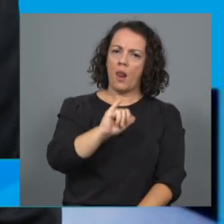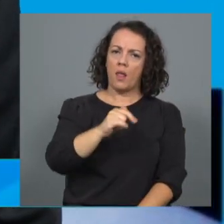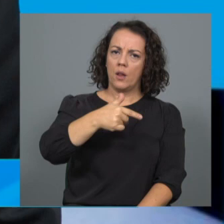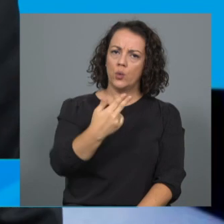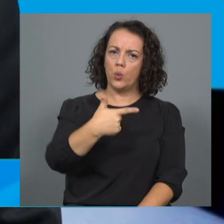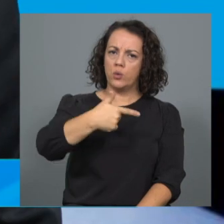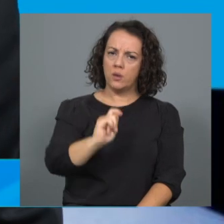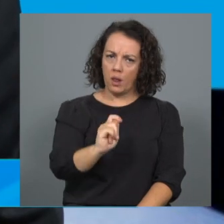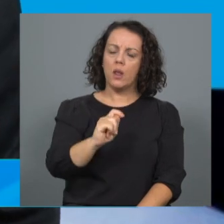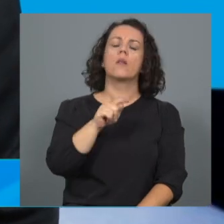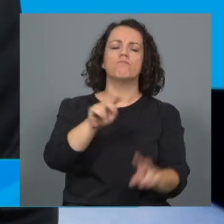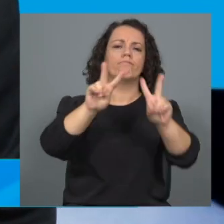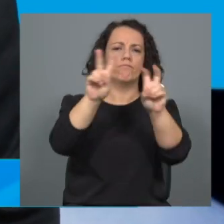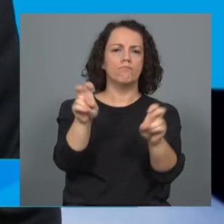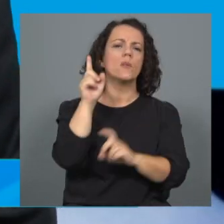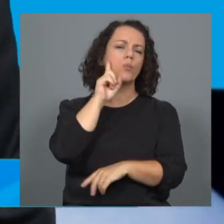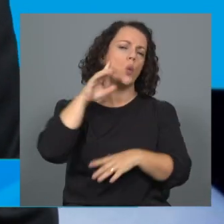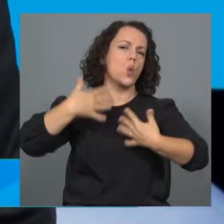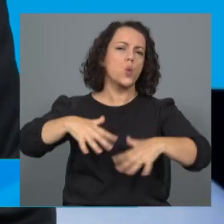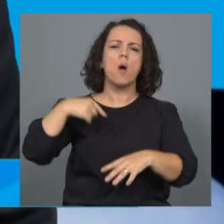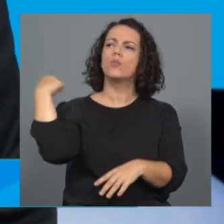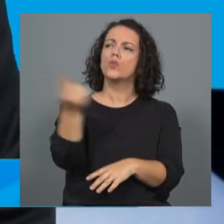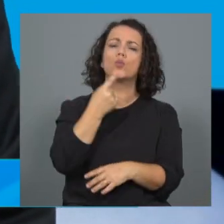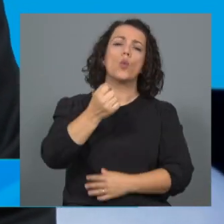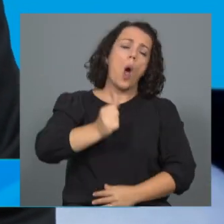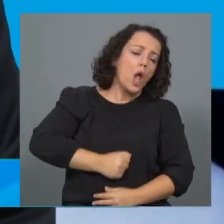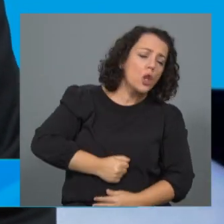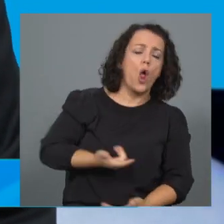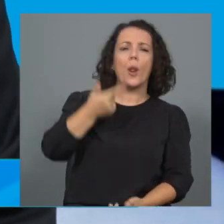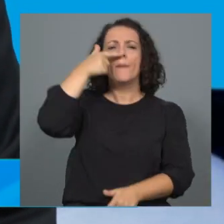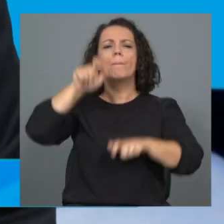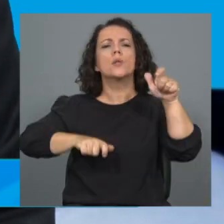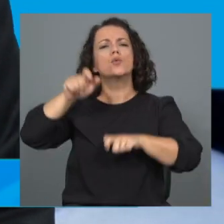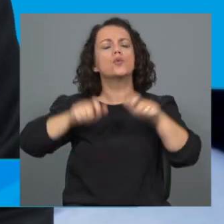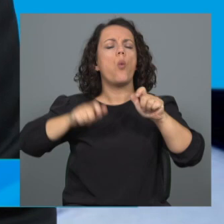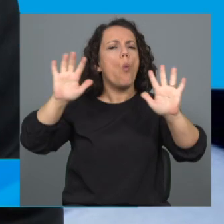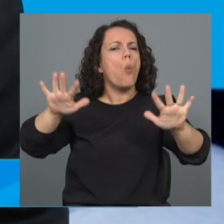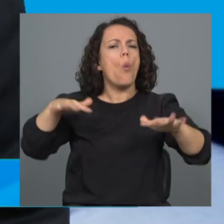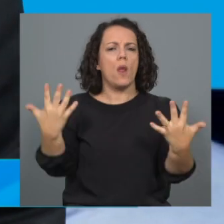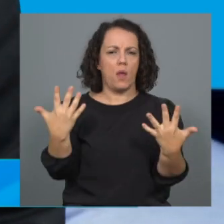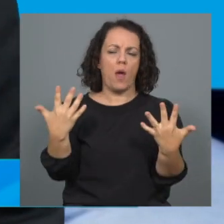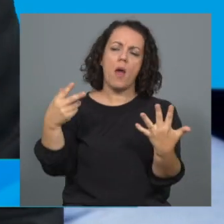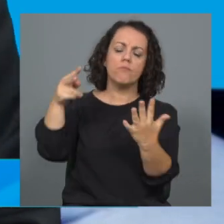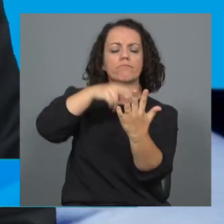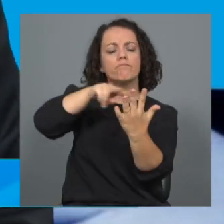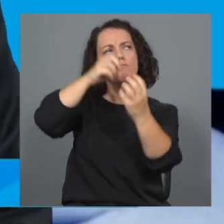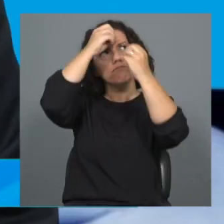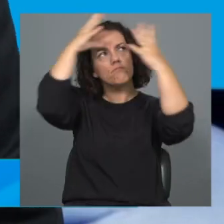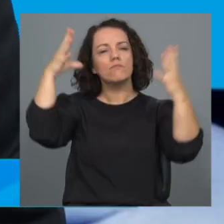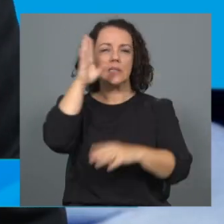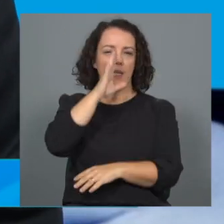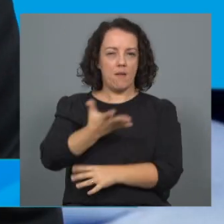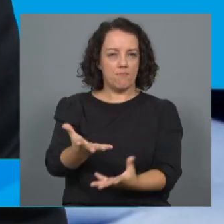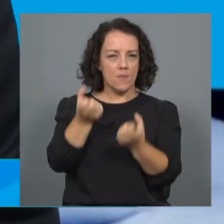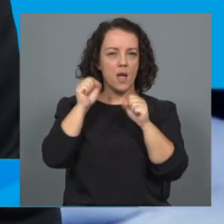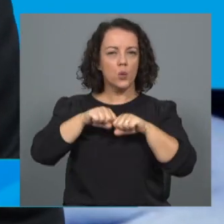os católicos e para os cristãos, mas para todos os homens de boa vontade. Quer dizer, penso que nós, se quisermos pensar numa sociedade mais humana, mais justa,